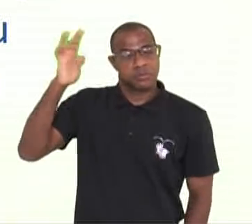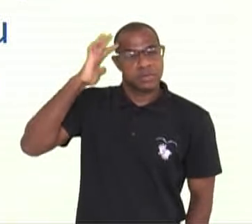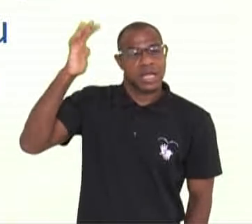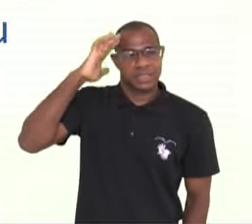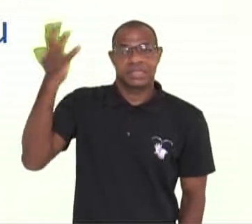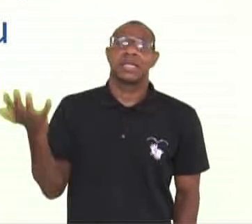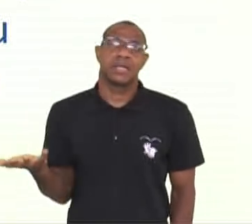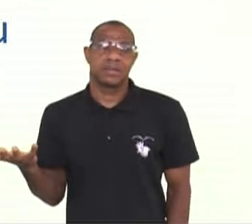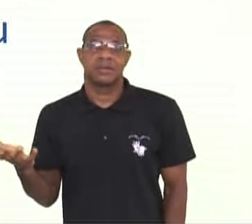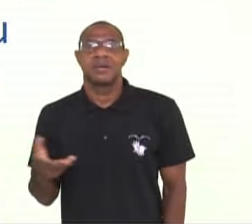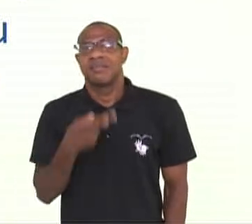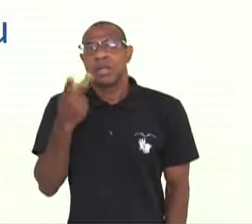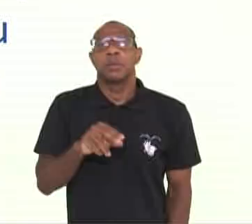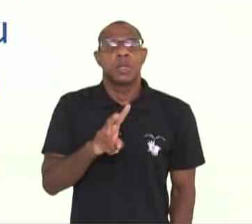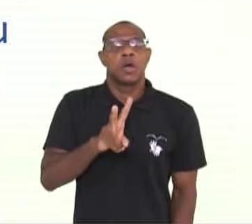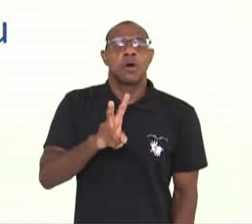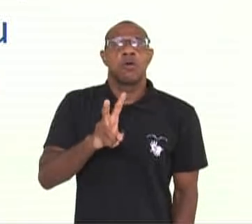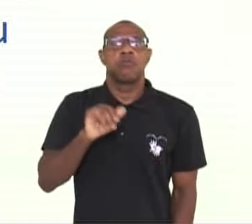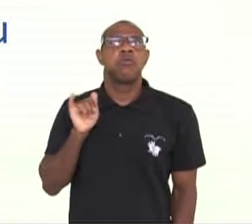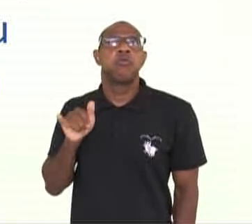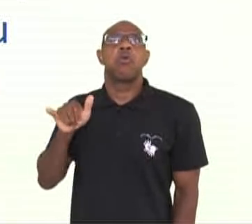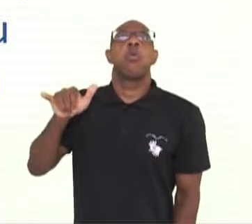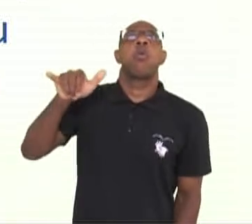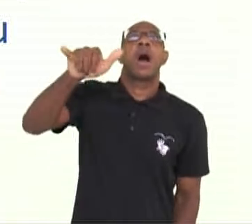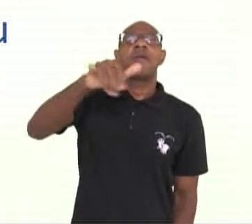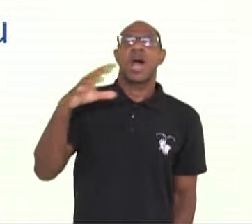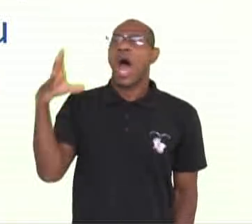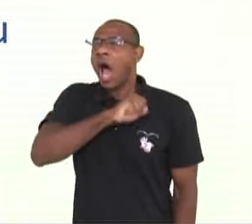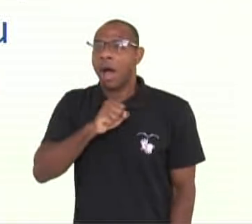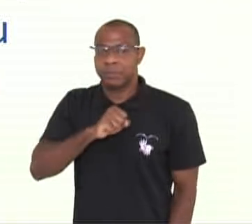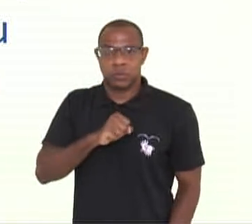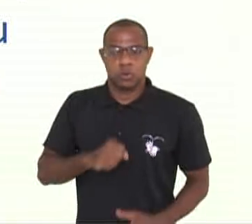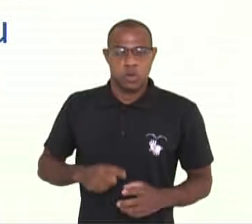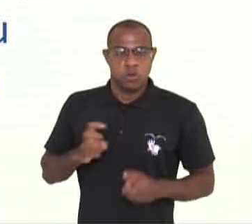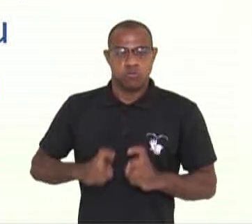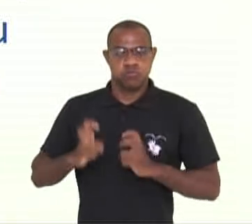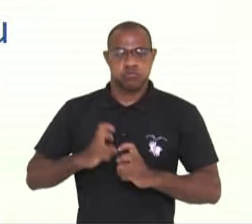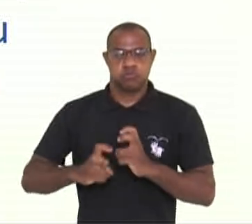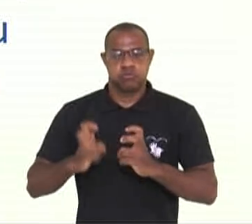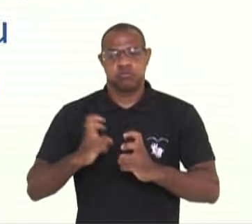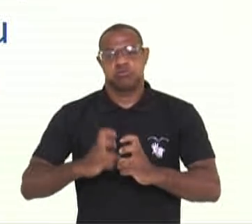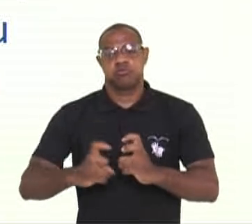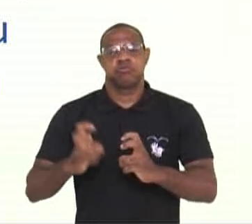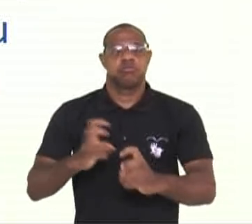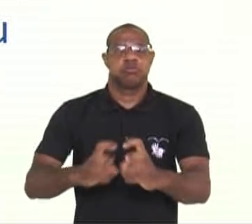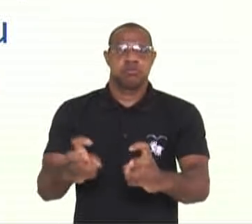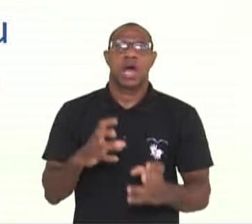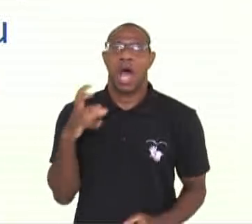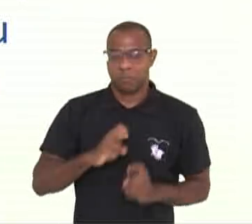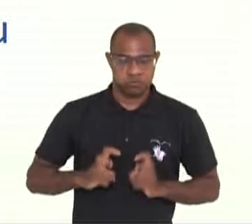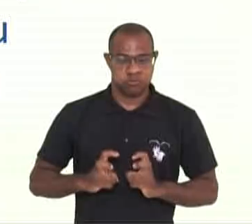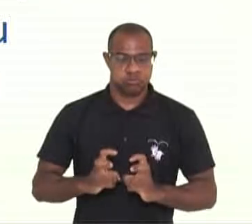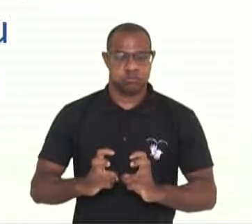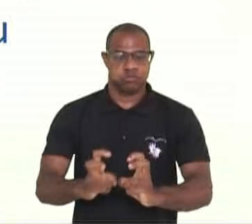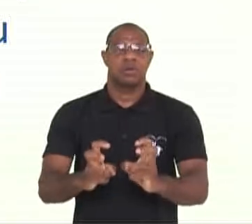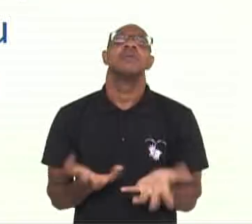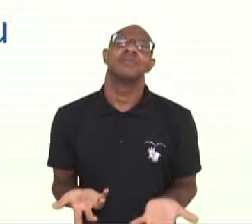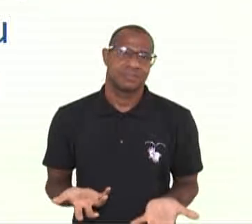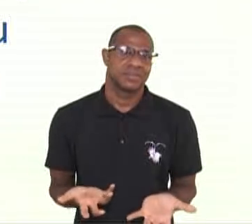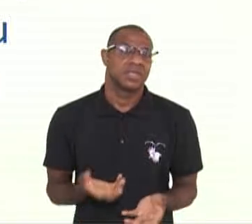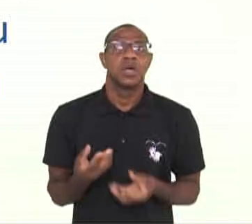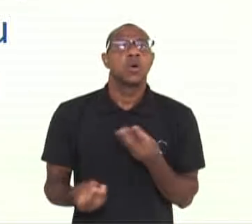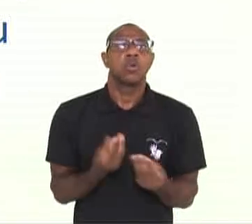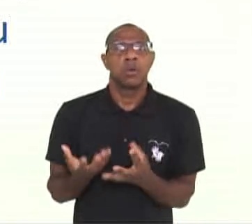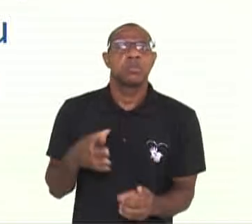falou sobre voar, sobre planar, então modificou a vida das pessoas. De que forma o trem afetou a vida